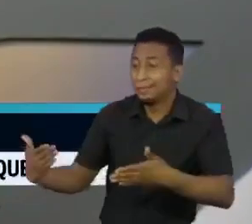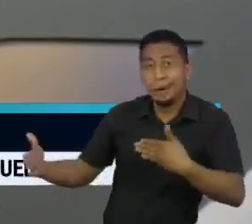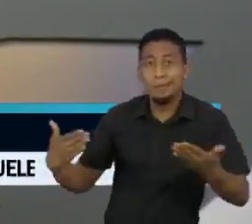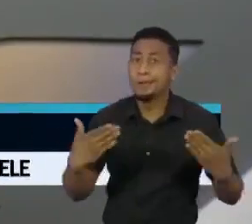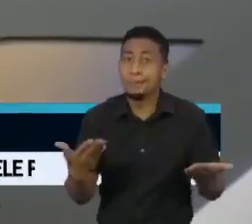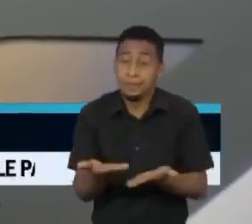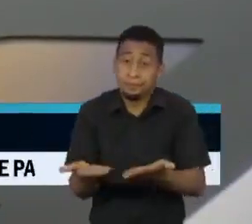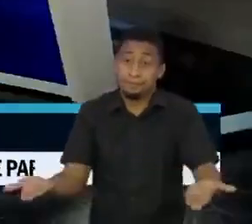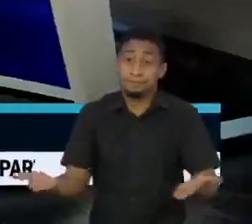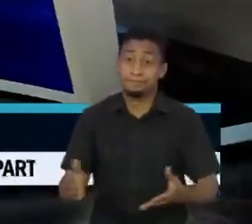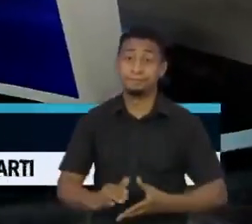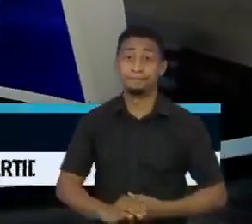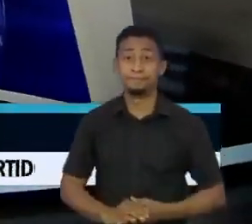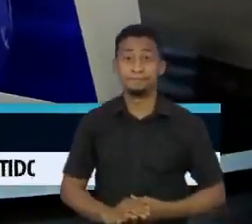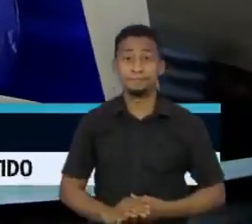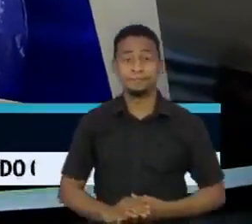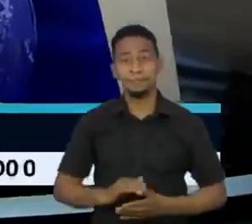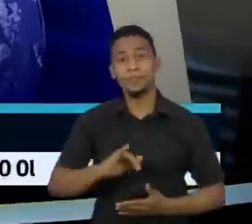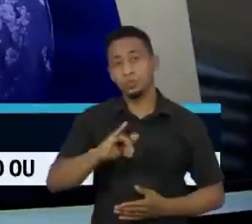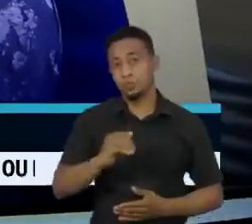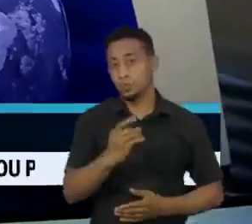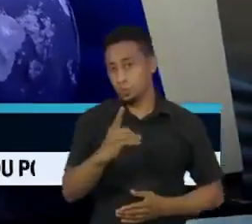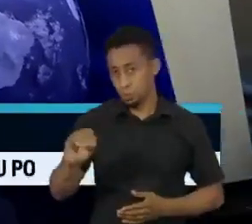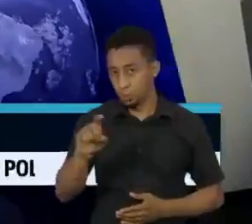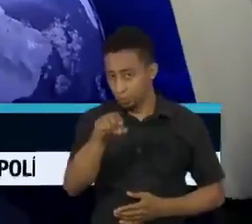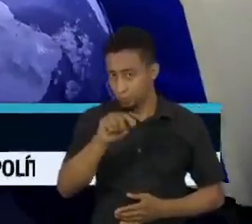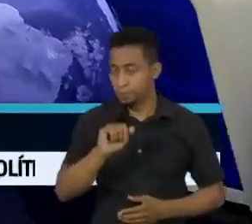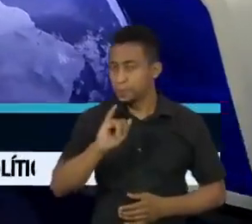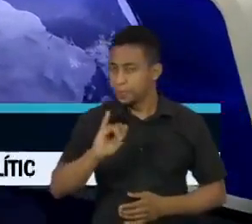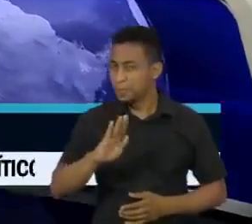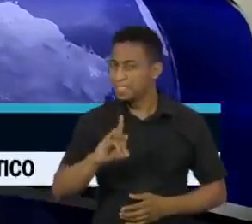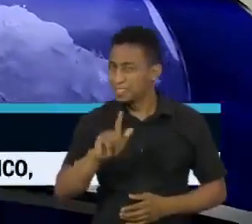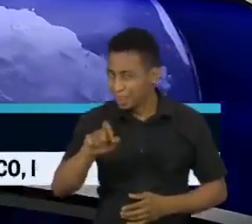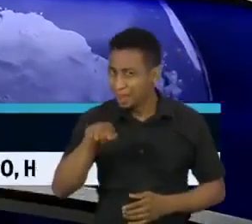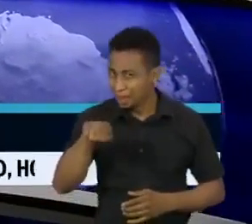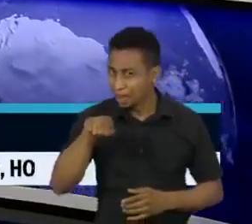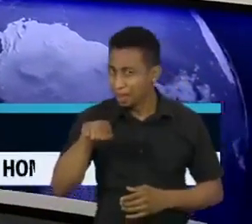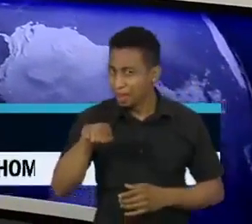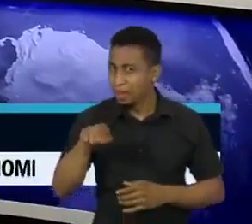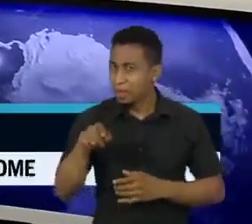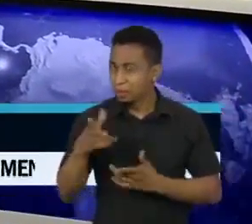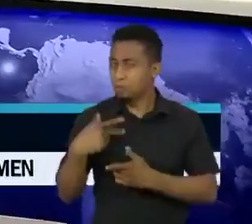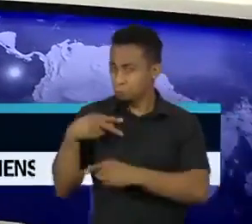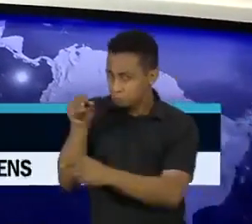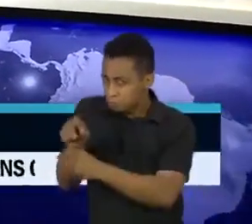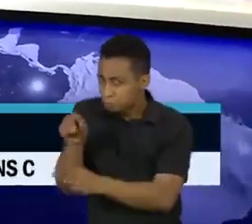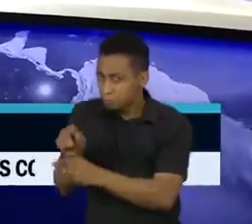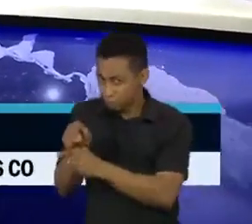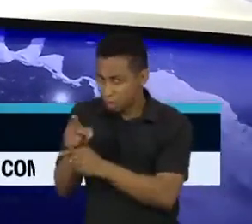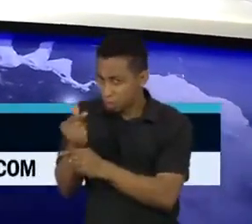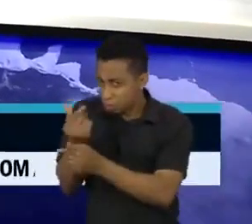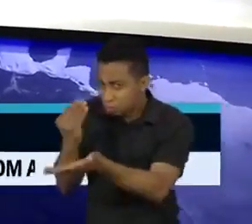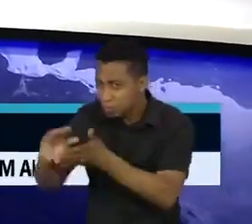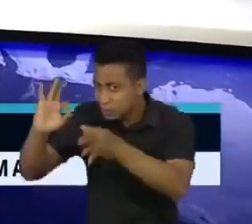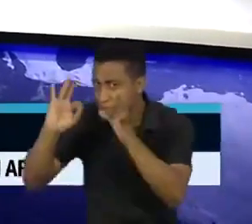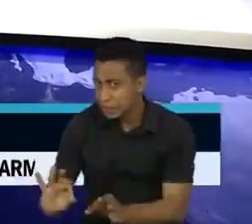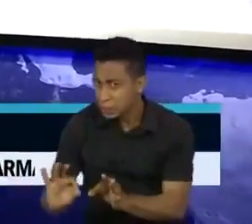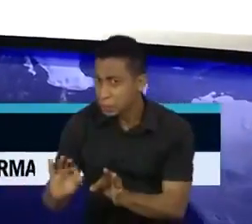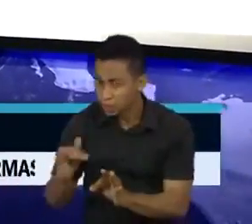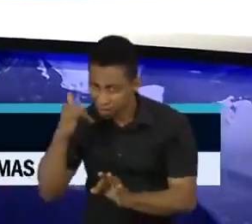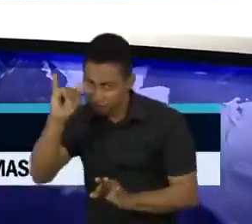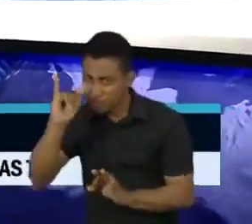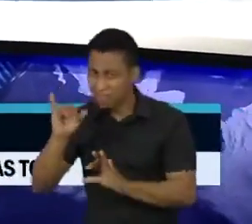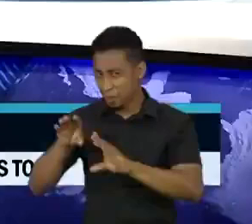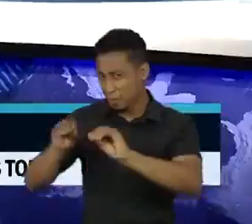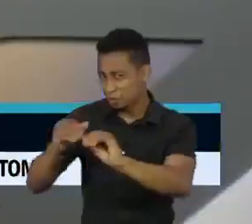nessa mesa. E, João, a gente pode dizer que o IBGE está mesmo blindado contra as interferências do governo? Não, nos parece